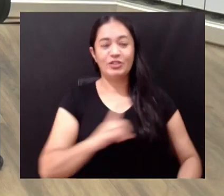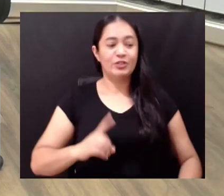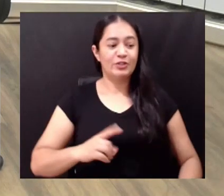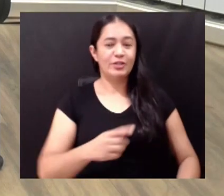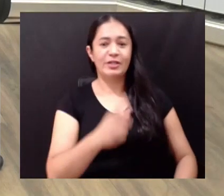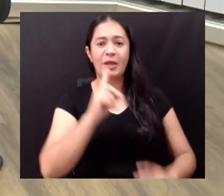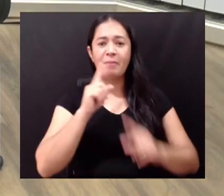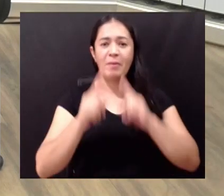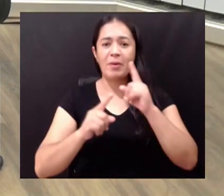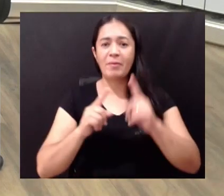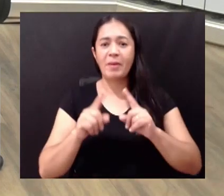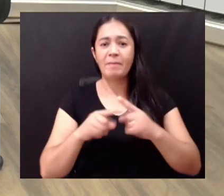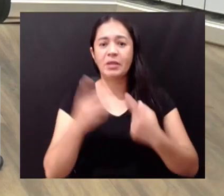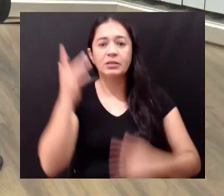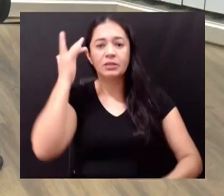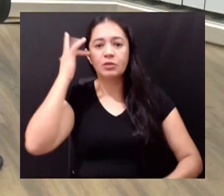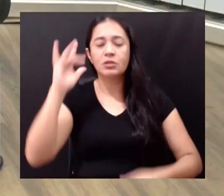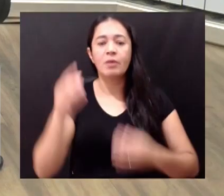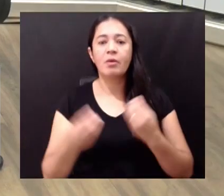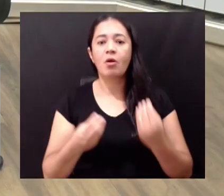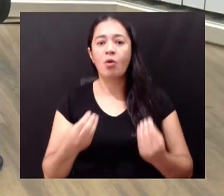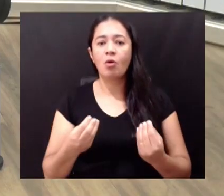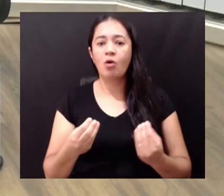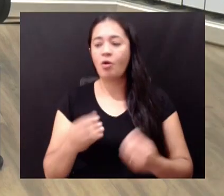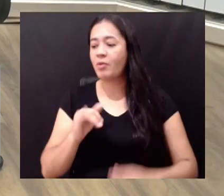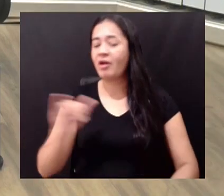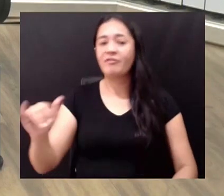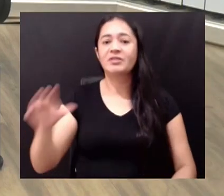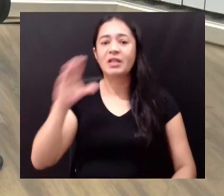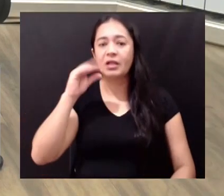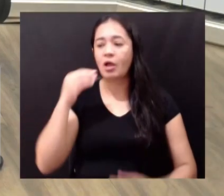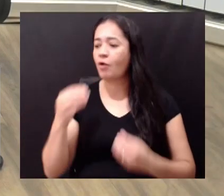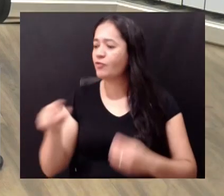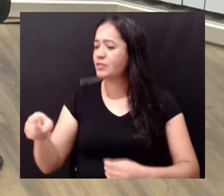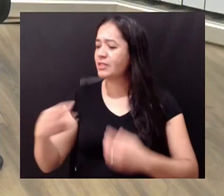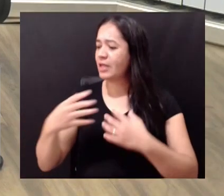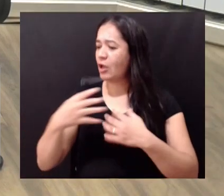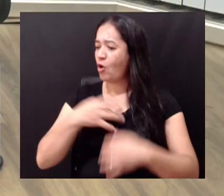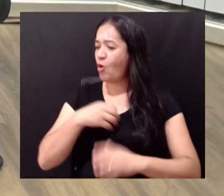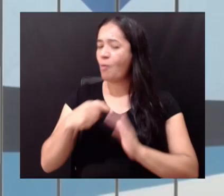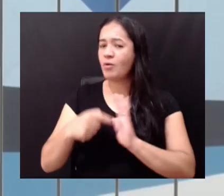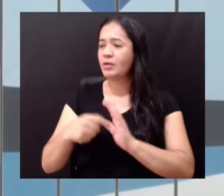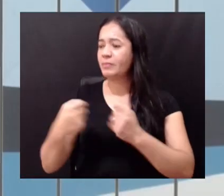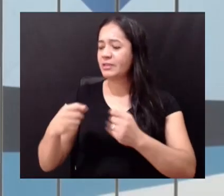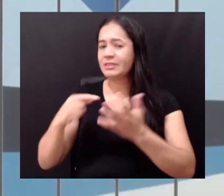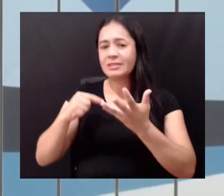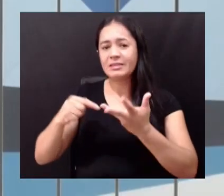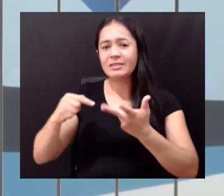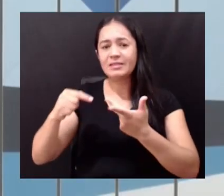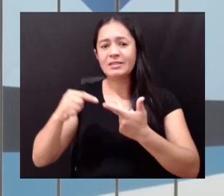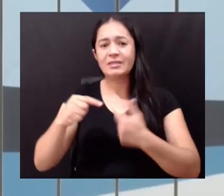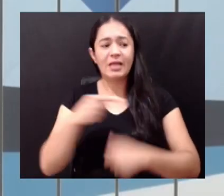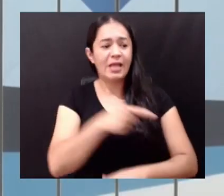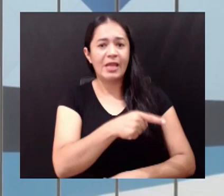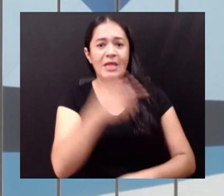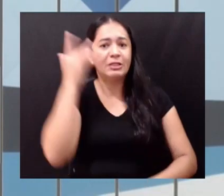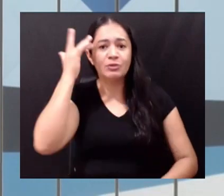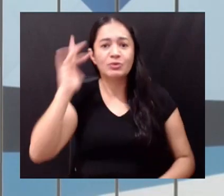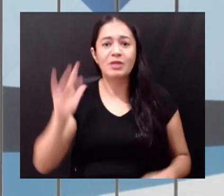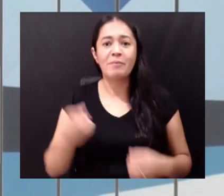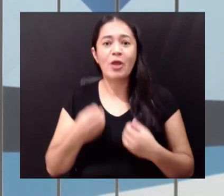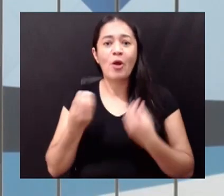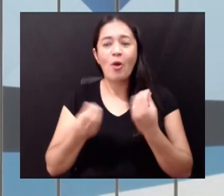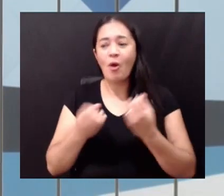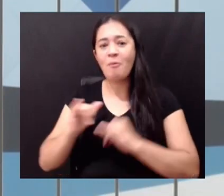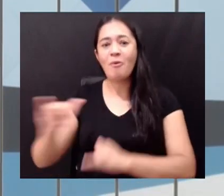fazer para dizer para os colaboradores como eles têm que se comportar. E eles falam, eu não consigo, né? Ele sai